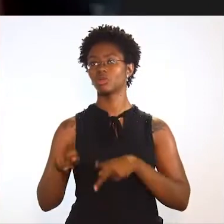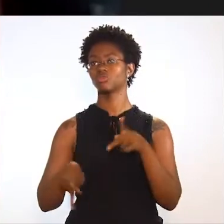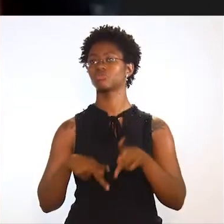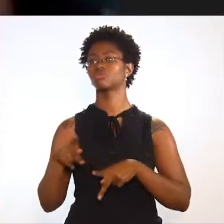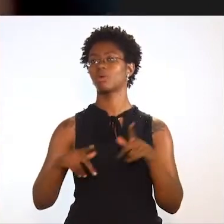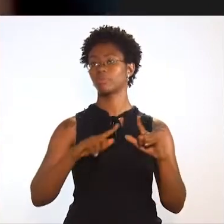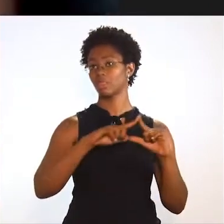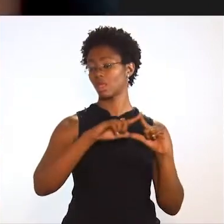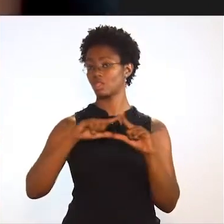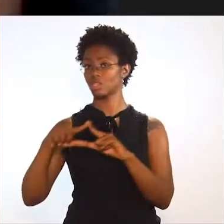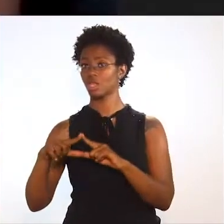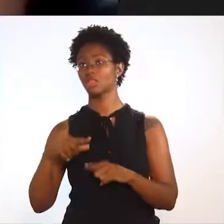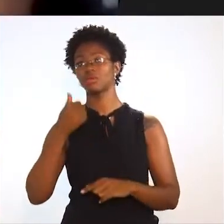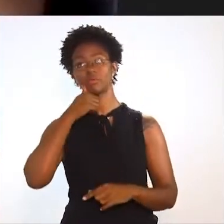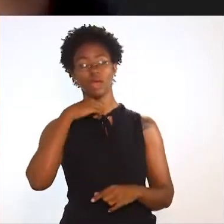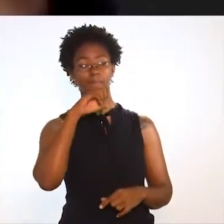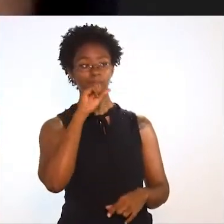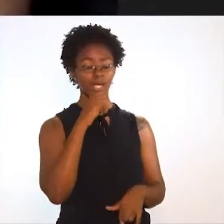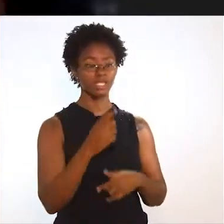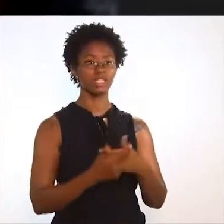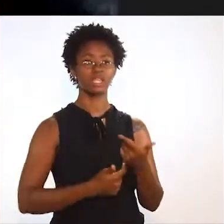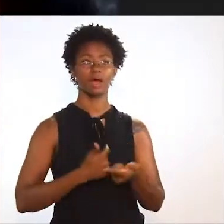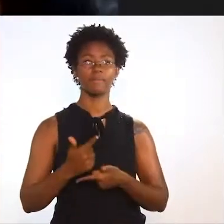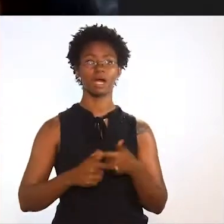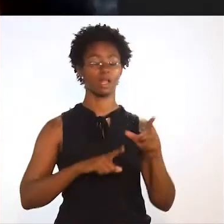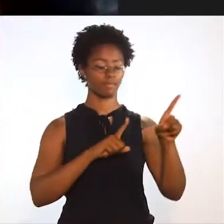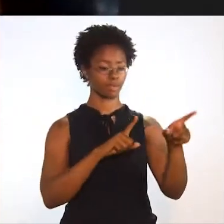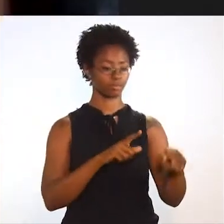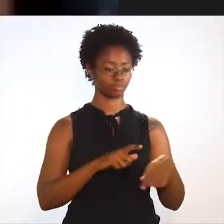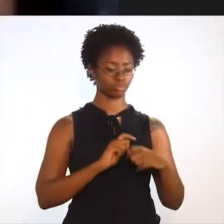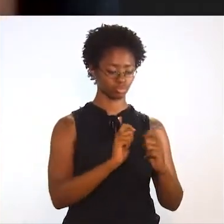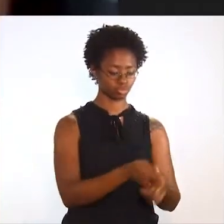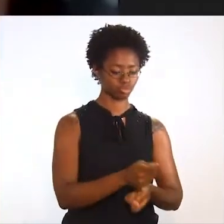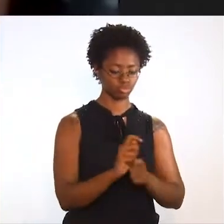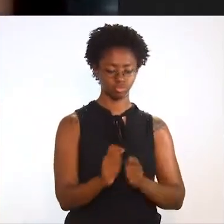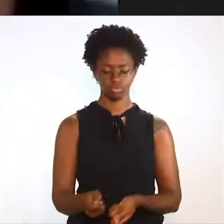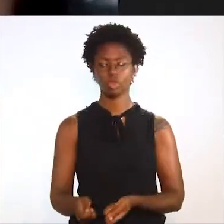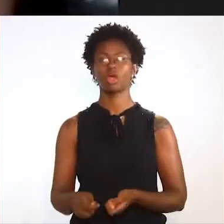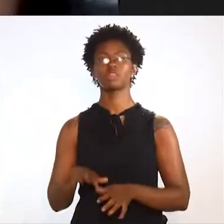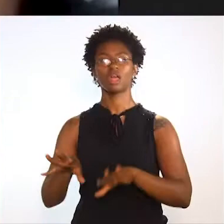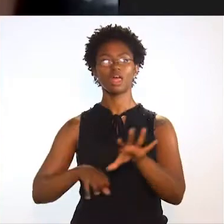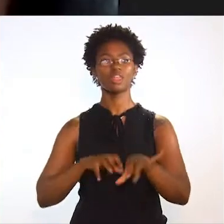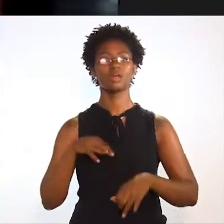povos tradicionais, minha mãe marisqueira, meu pai pescador, então,